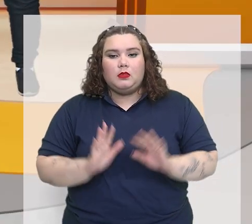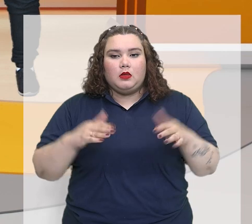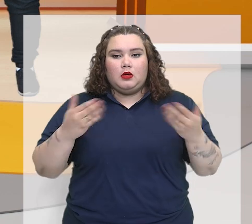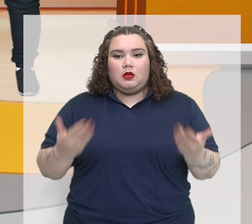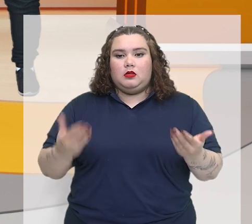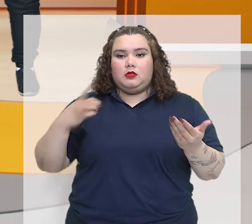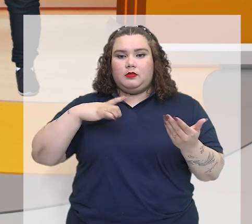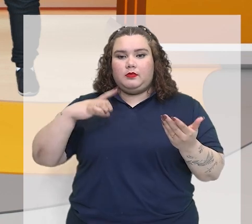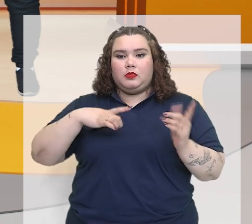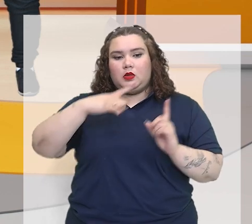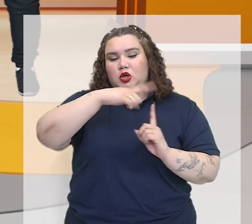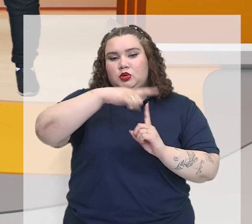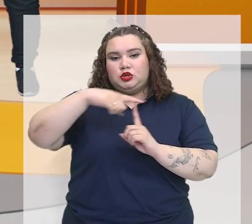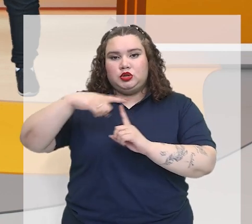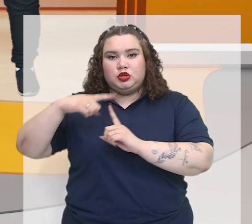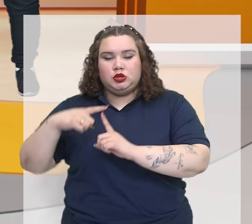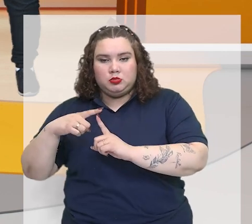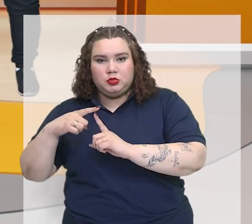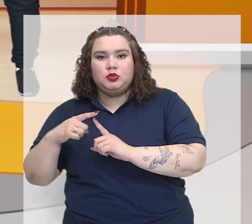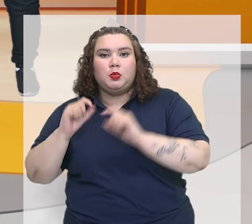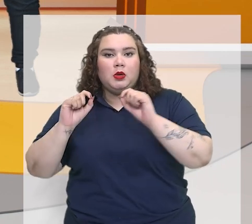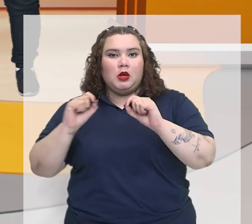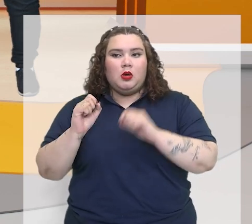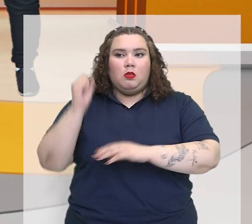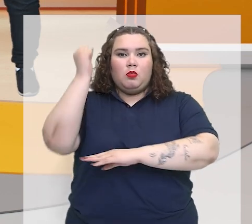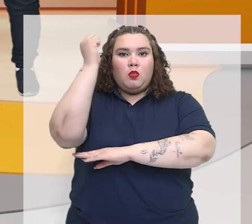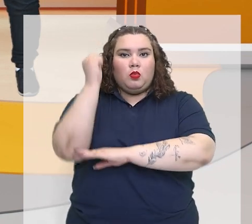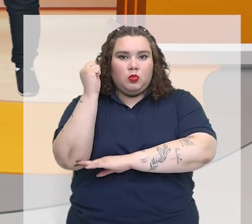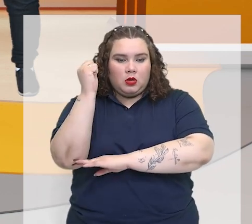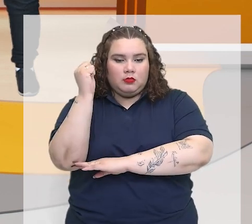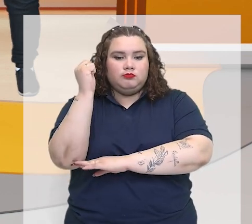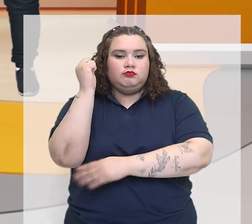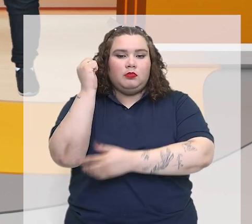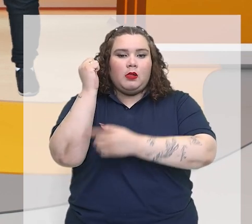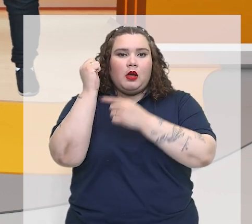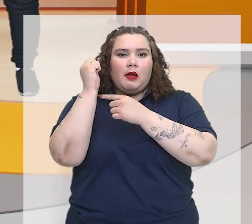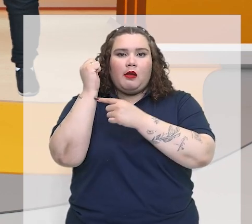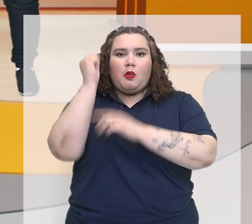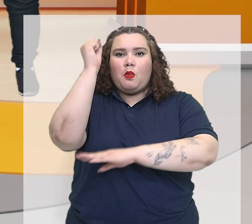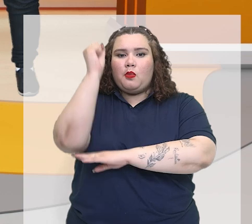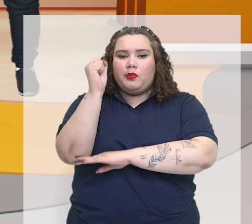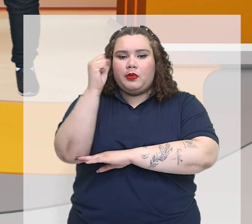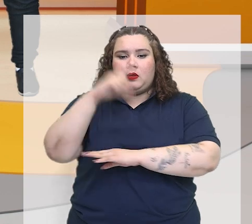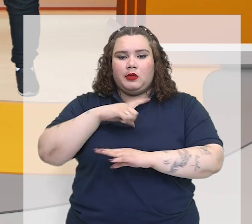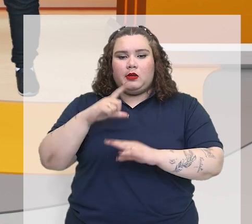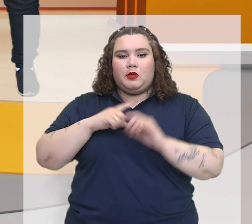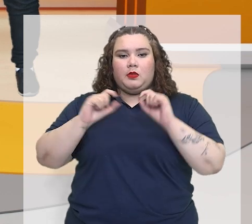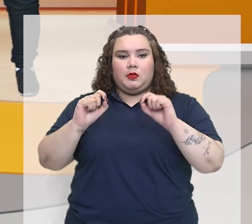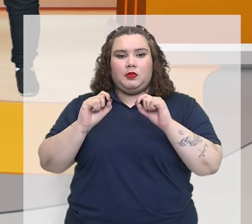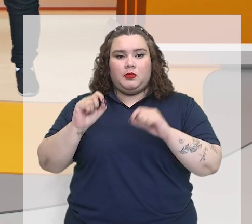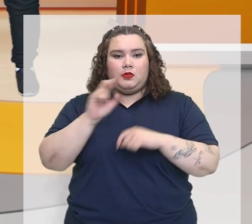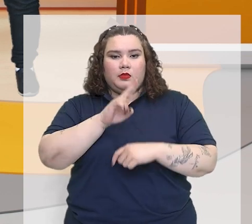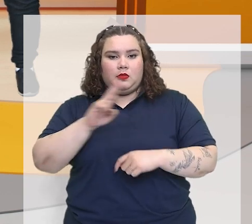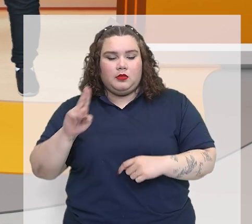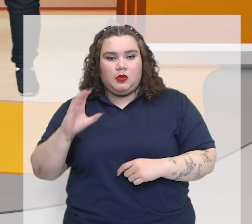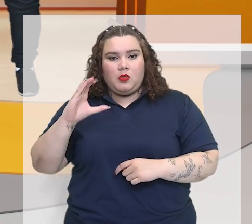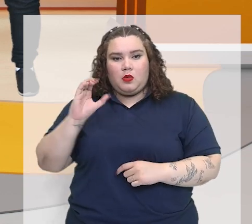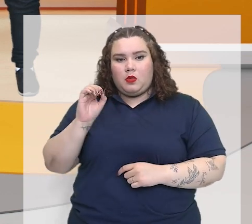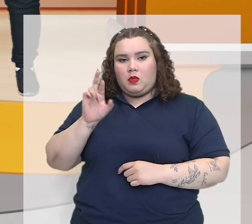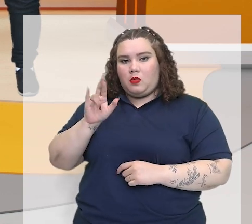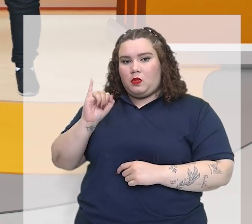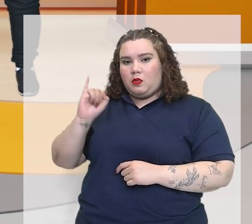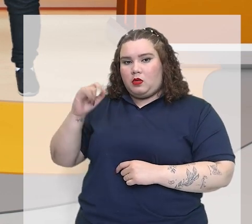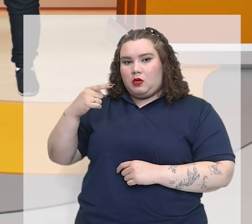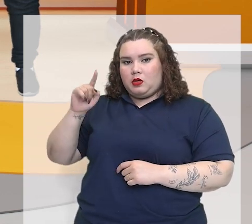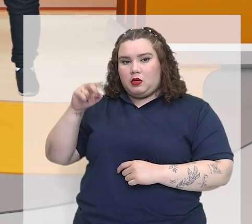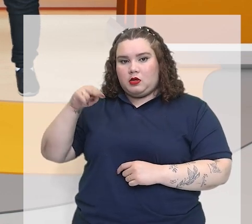então, aqui os tipos de colunas, então, ligada nessa parte da arte, da arquitetura. Então, nós temos a coluna coríntia,